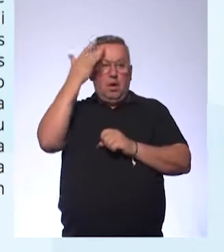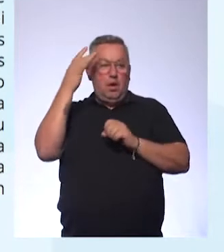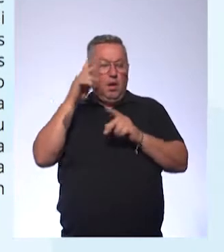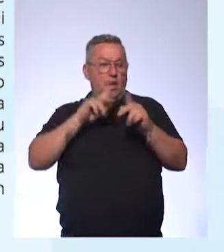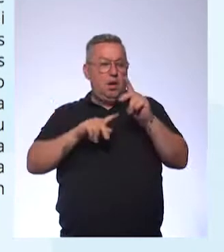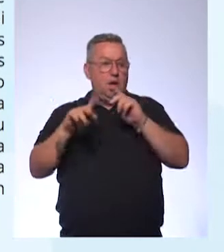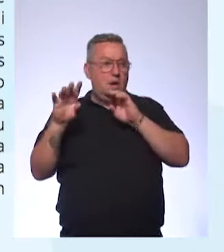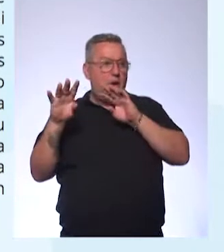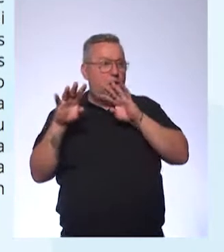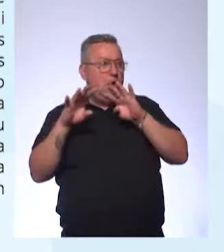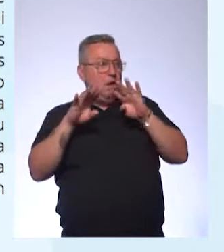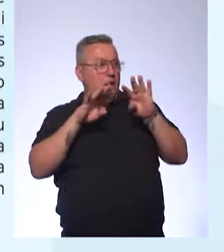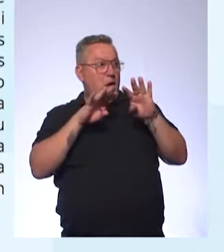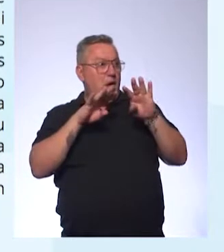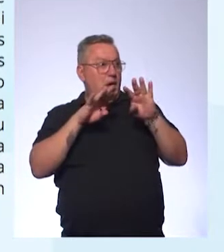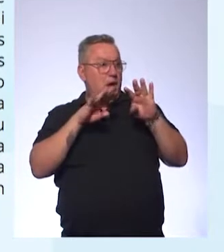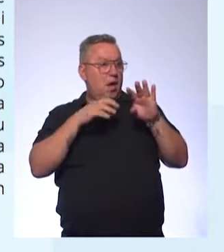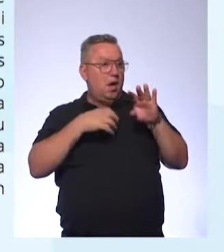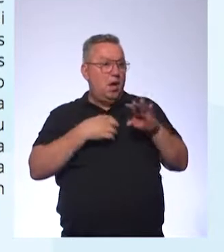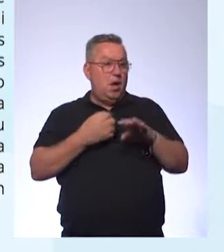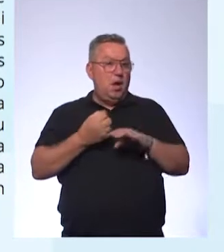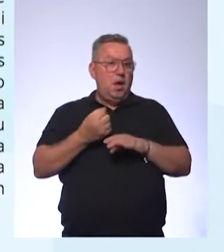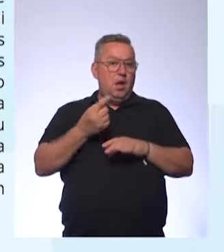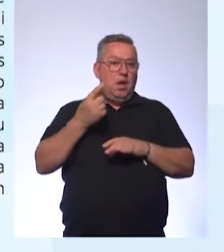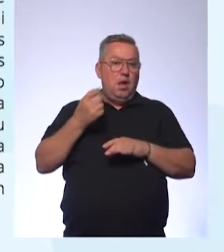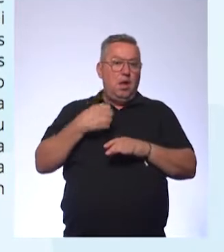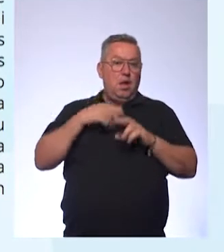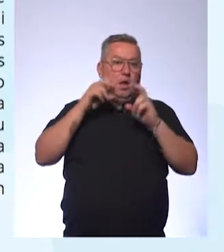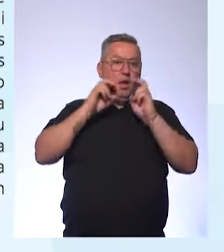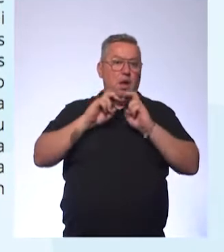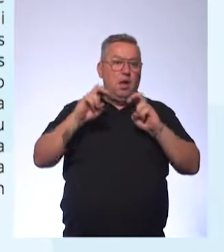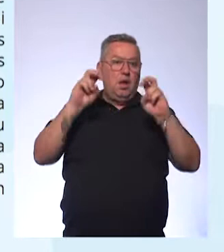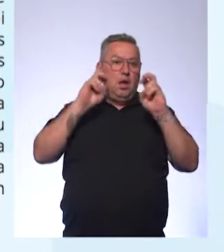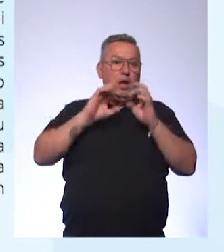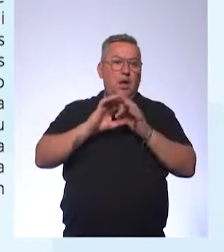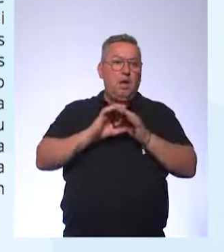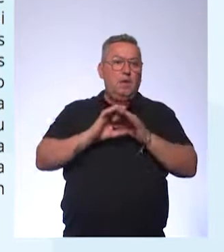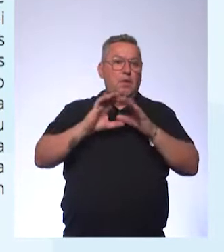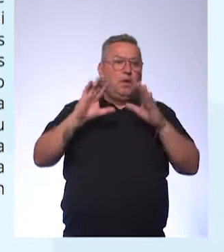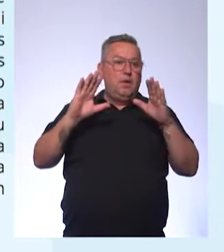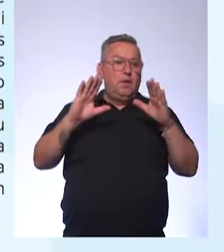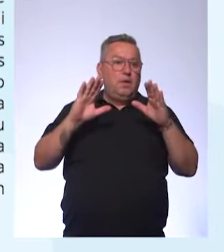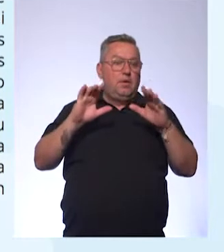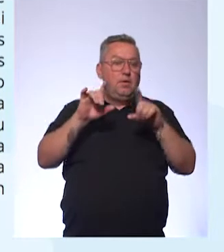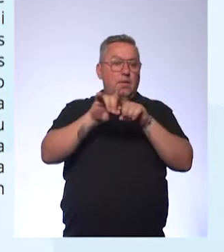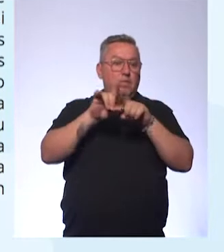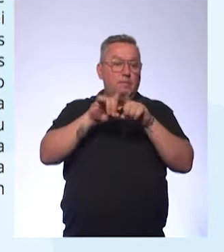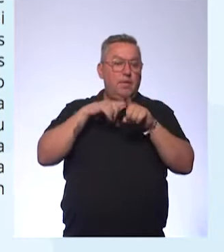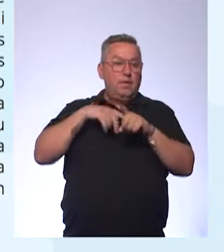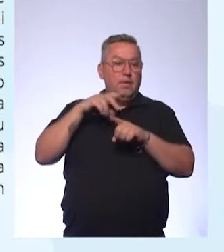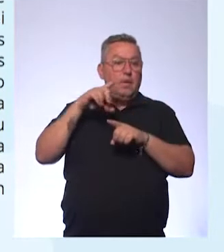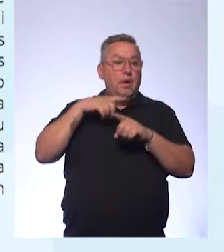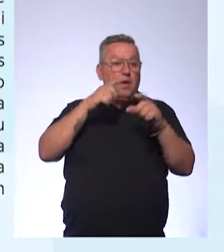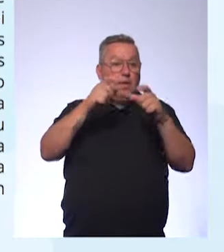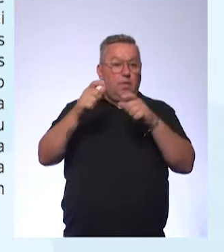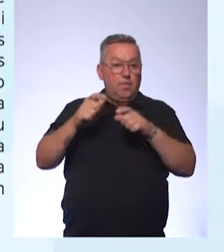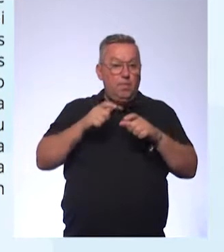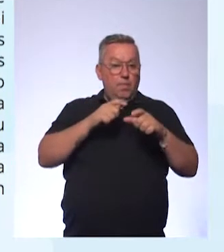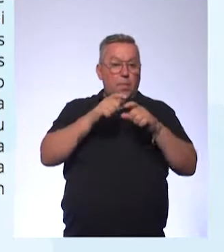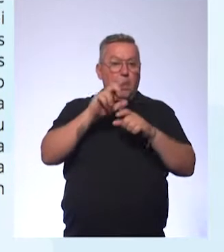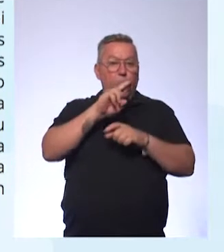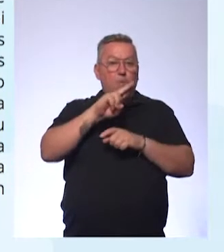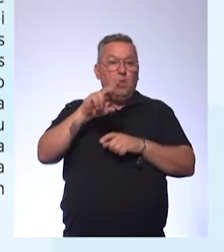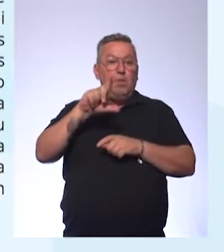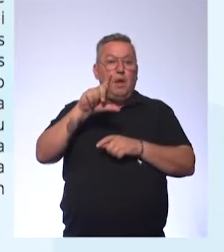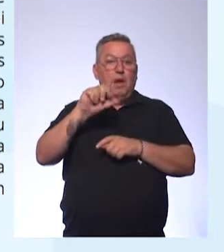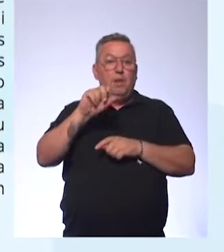na população uma reação com gritos de liberdade. Assim, essa região da cidade